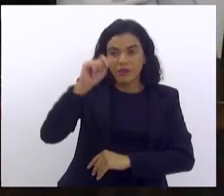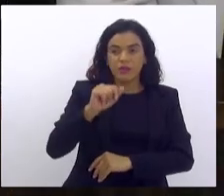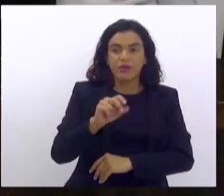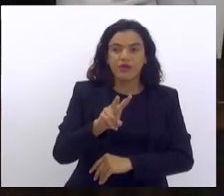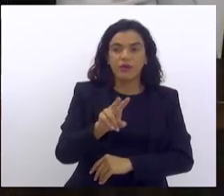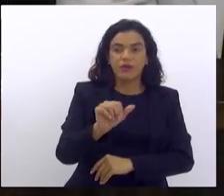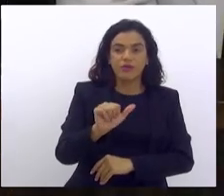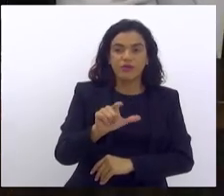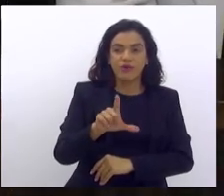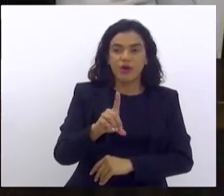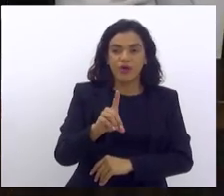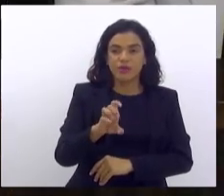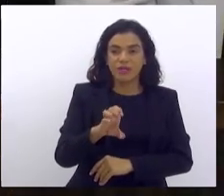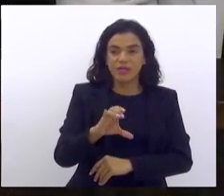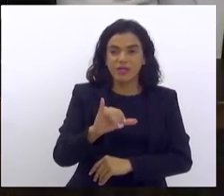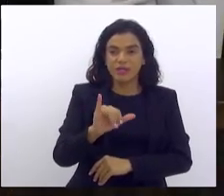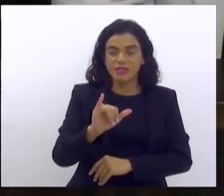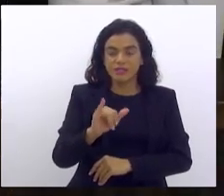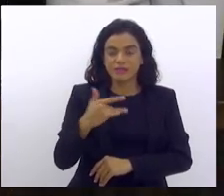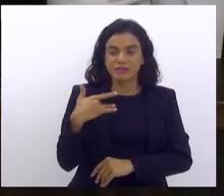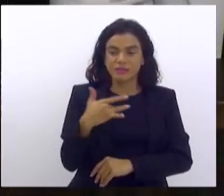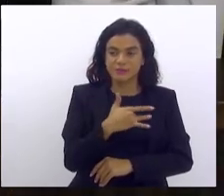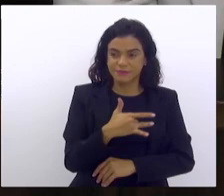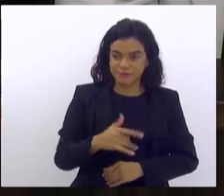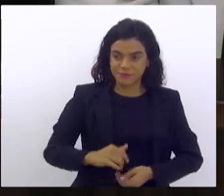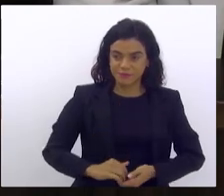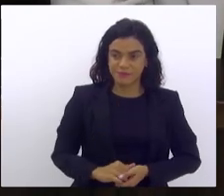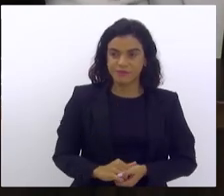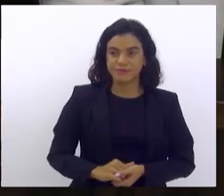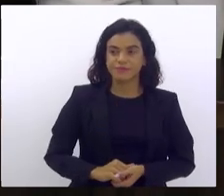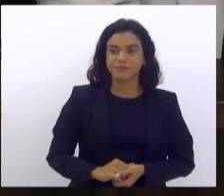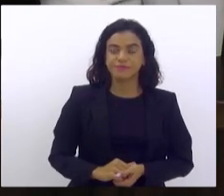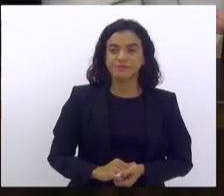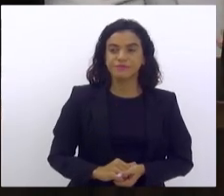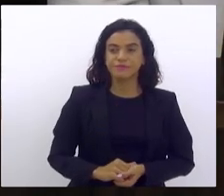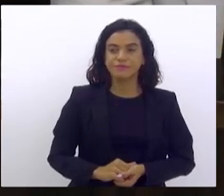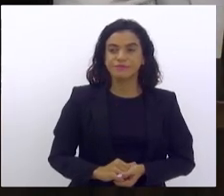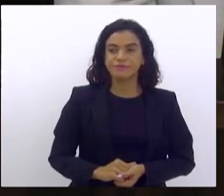Valdeci da Saúde. Quero corrigir isso, tá? Muito obrigado.